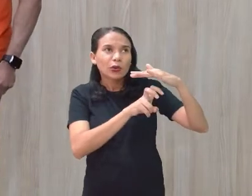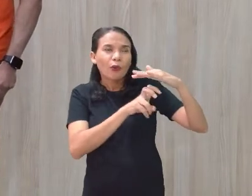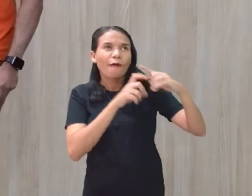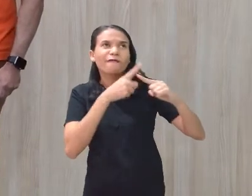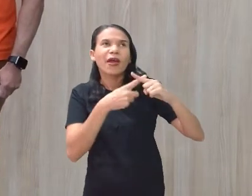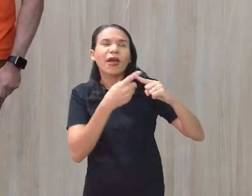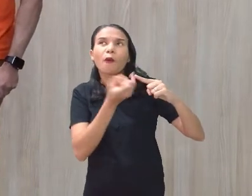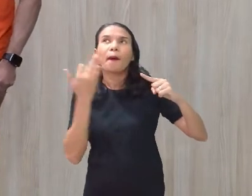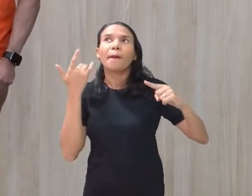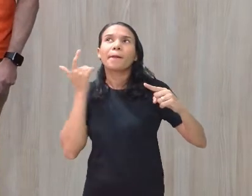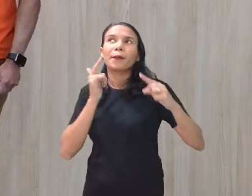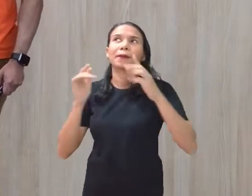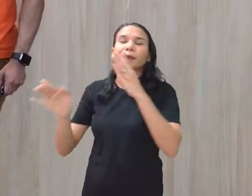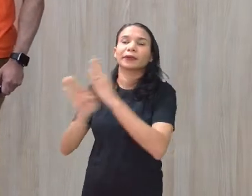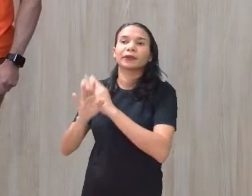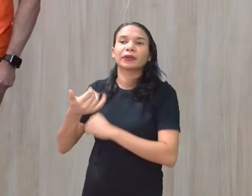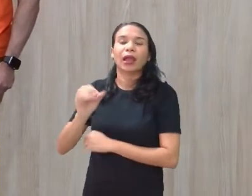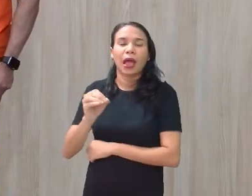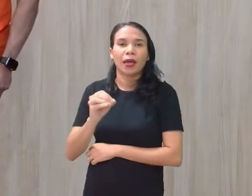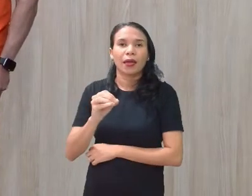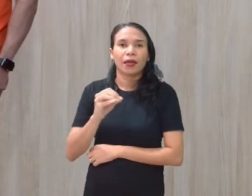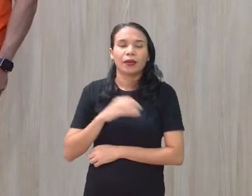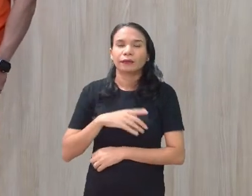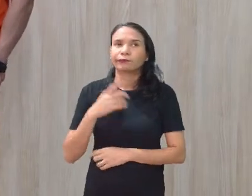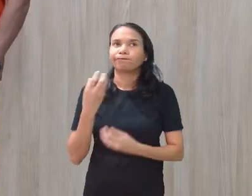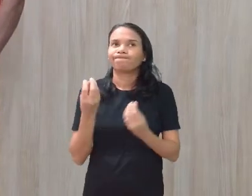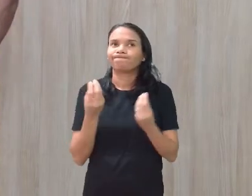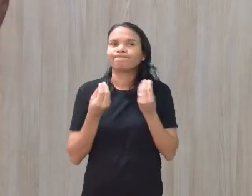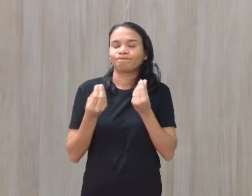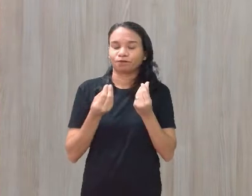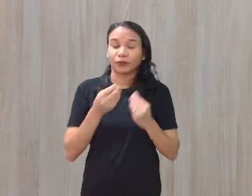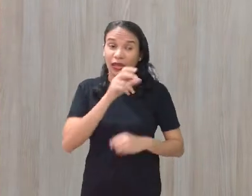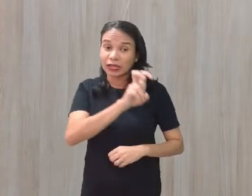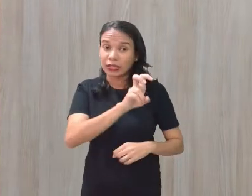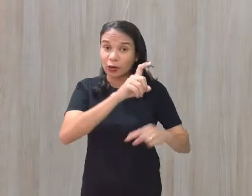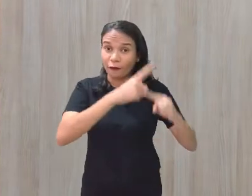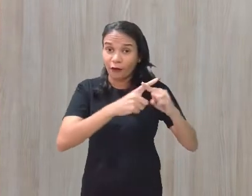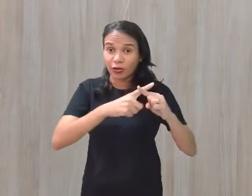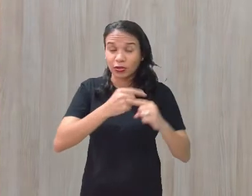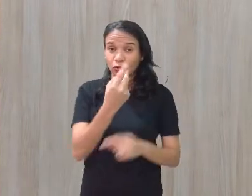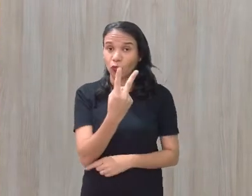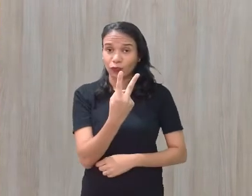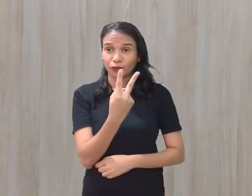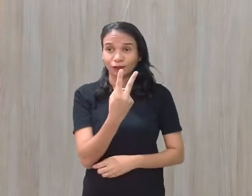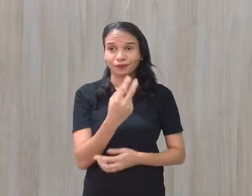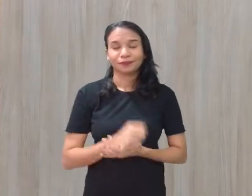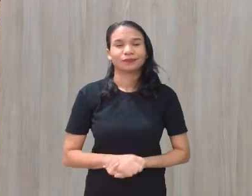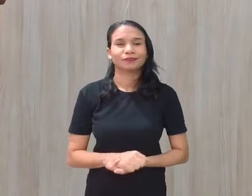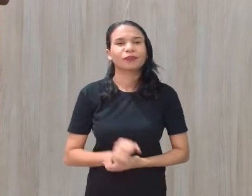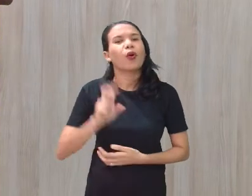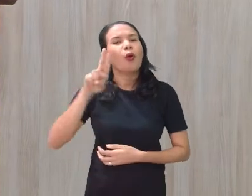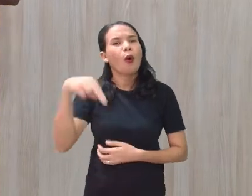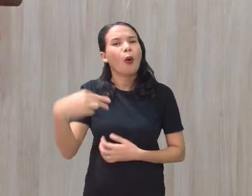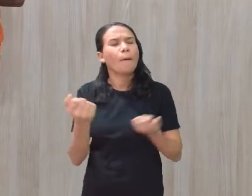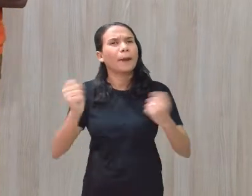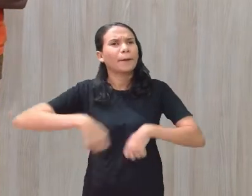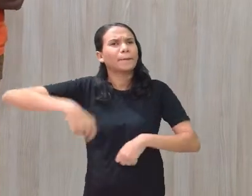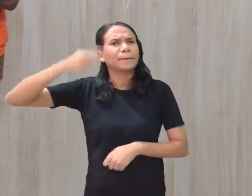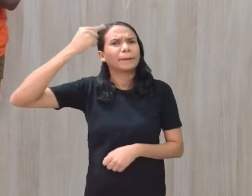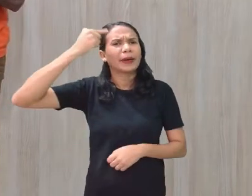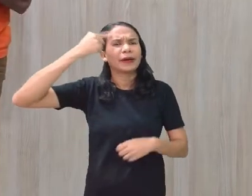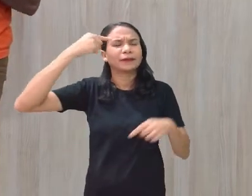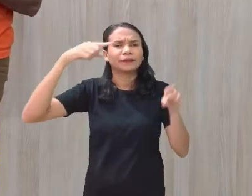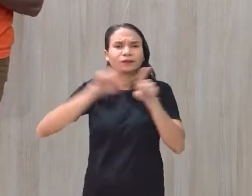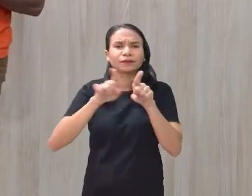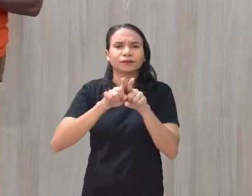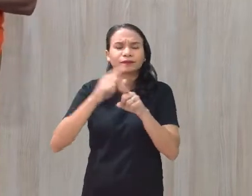o 10? 5 vezes quanto é igual a 10? 5 vezes 2. Ou você pode pensar no